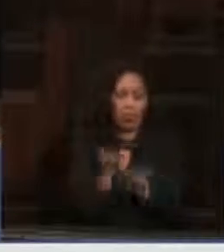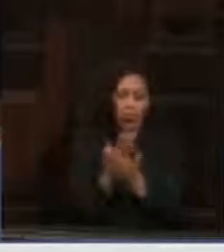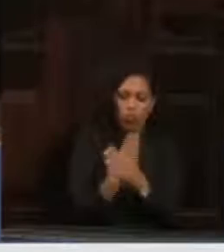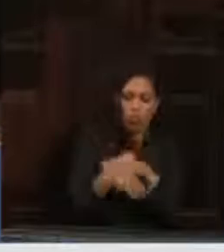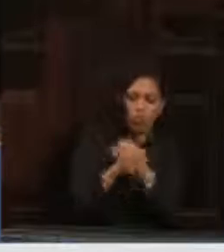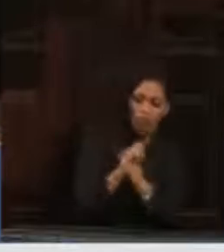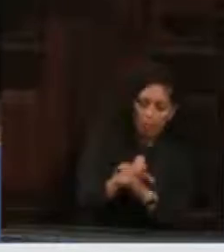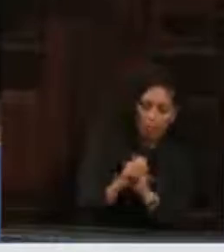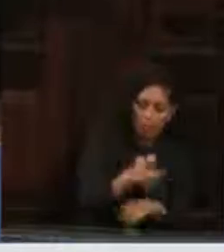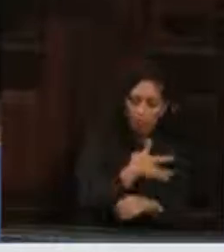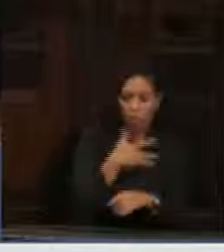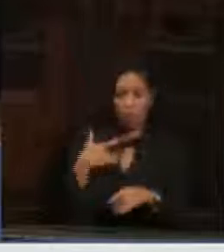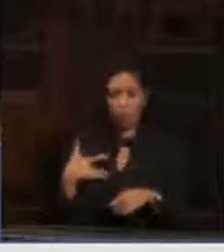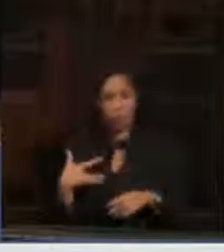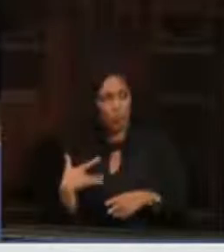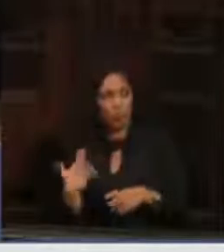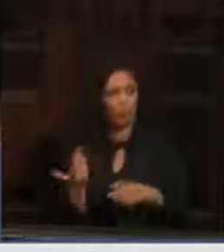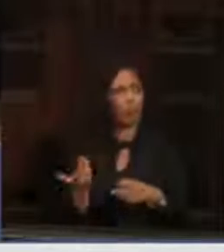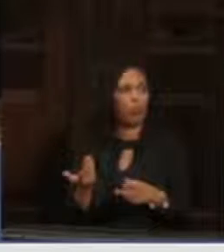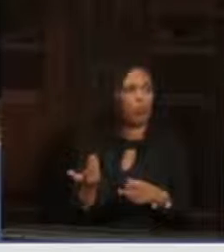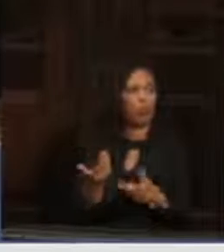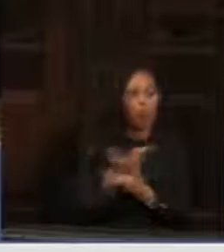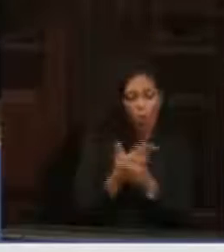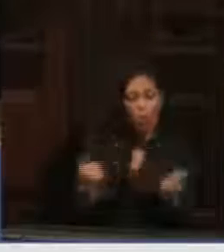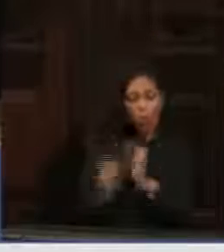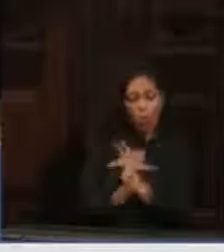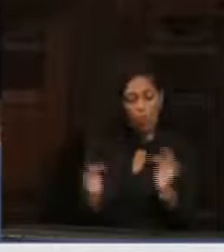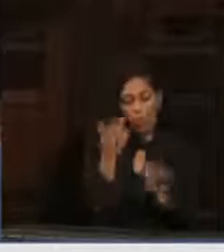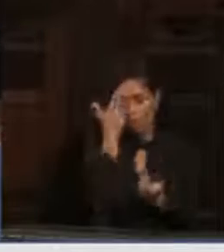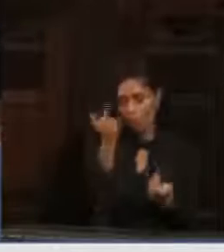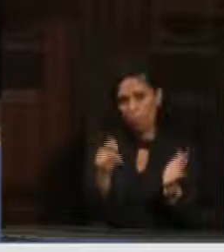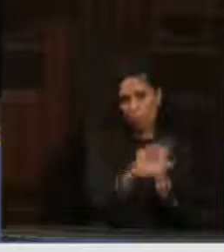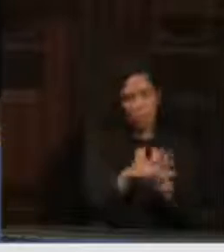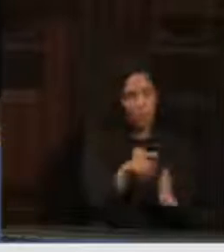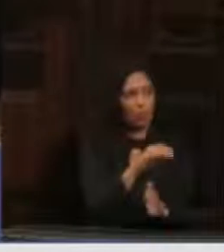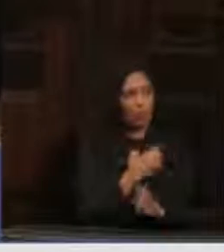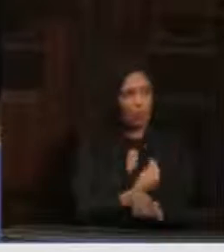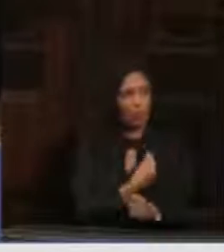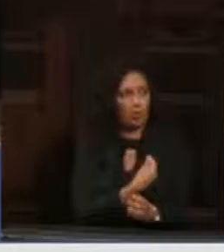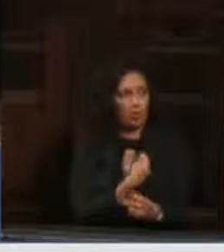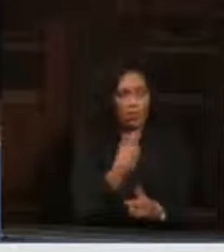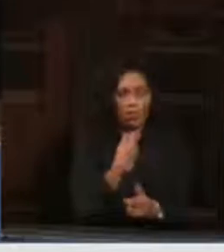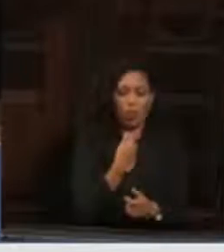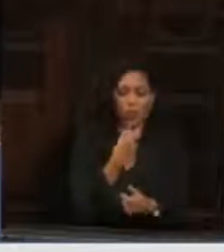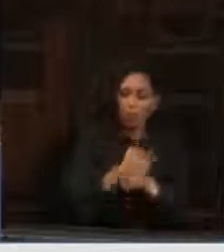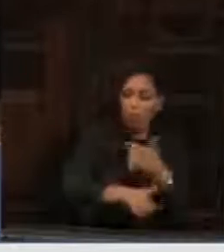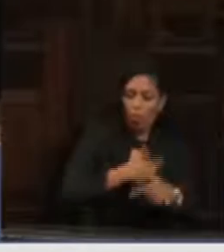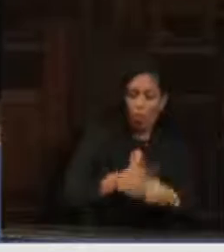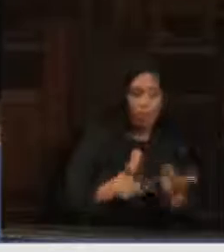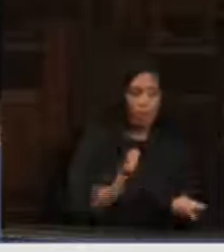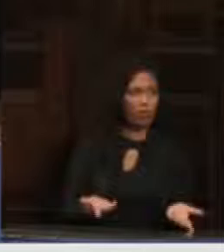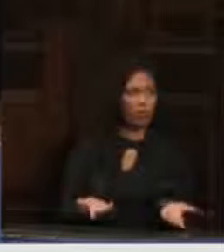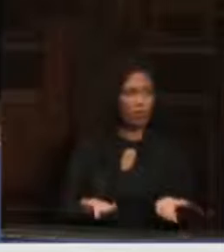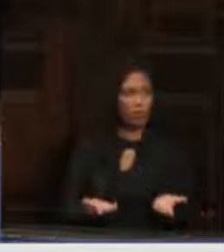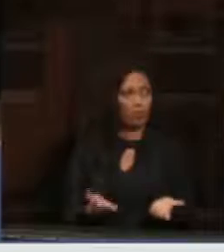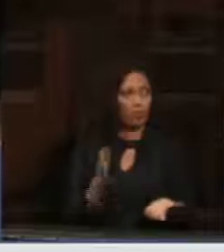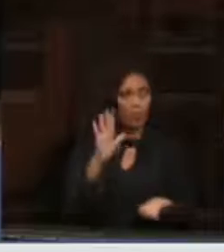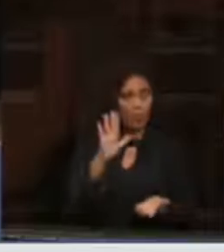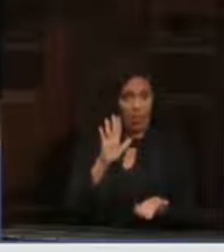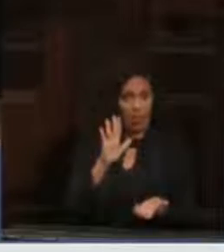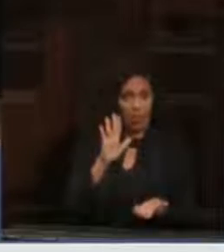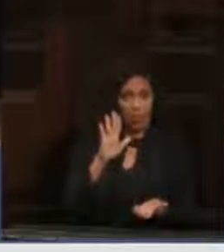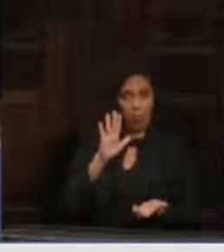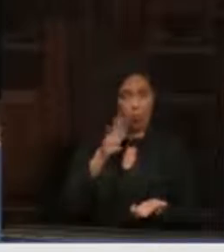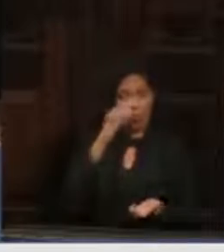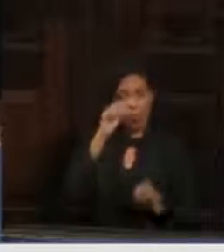educação, à saúde, a saneamento básico, a emprego e renda. Então, coloca-se as